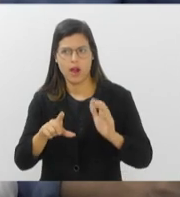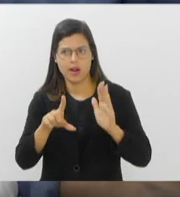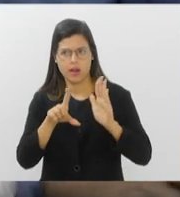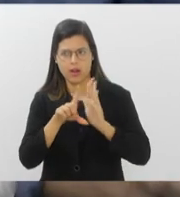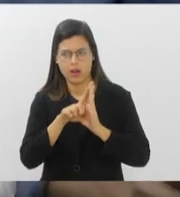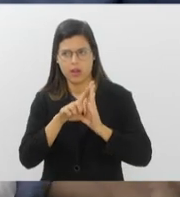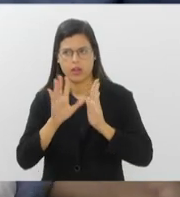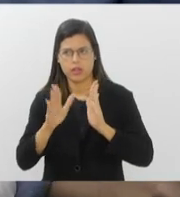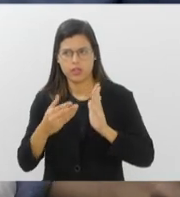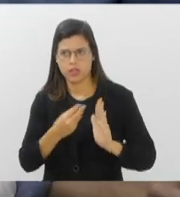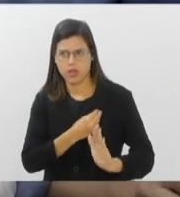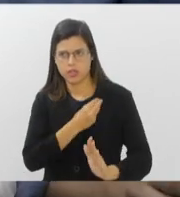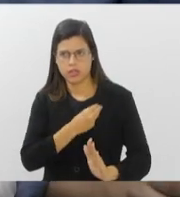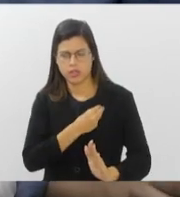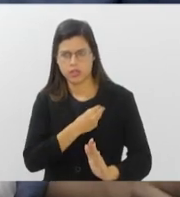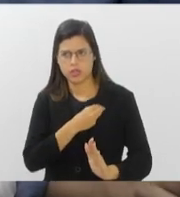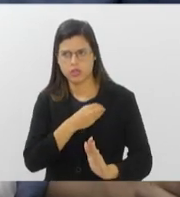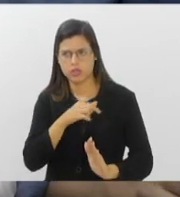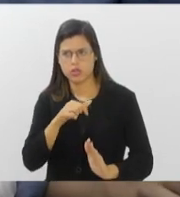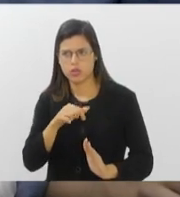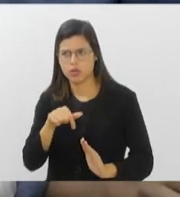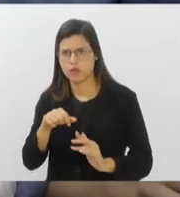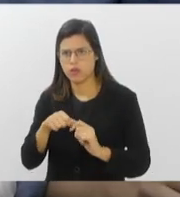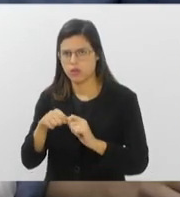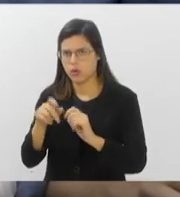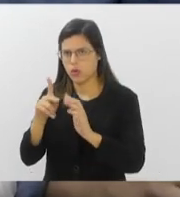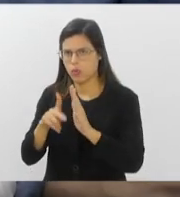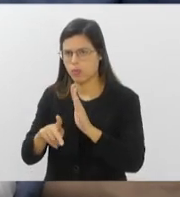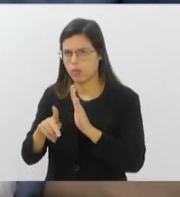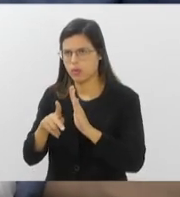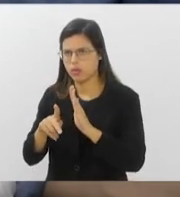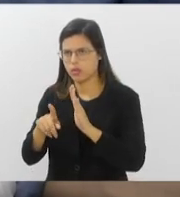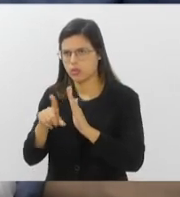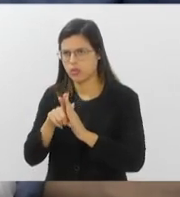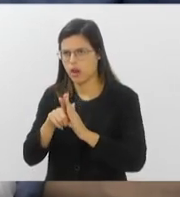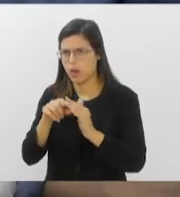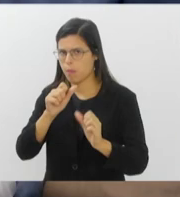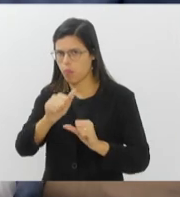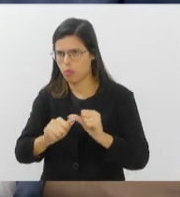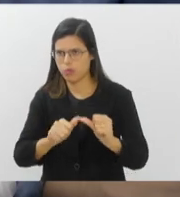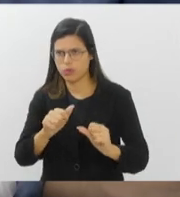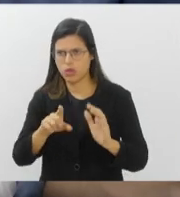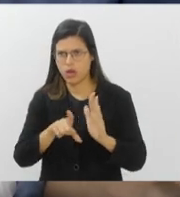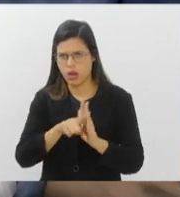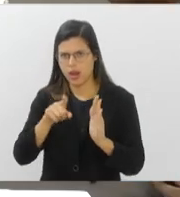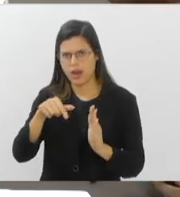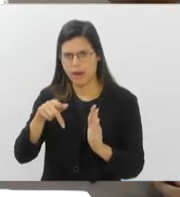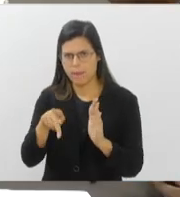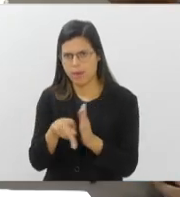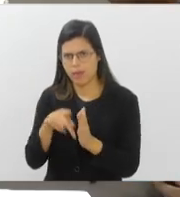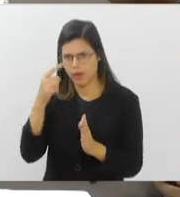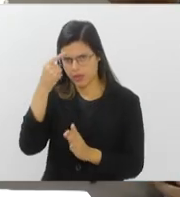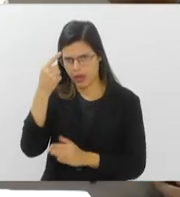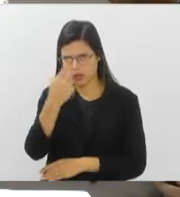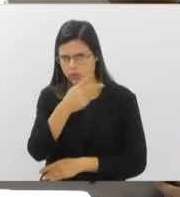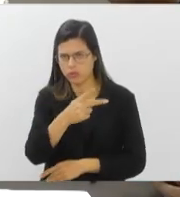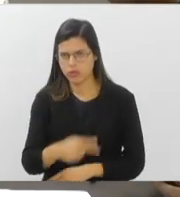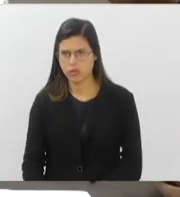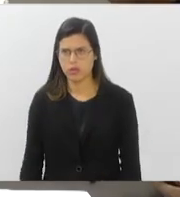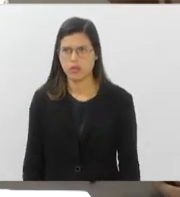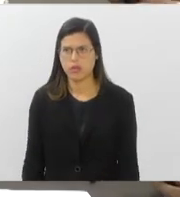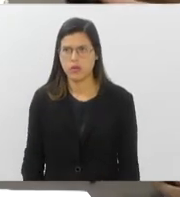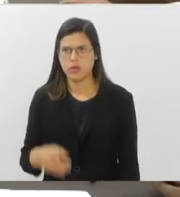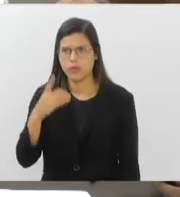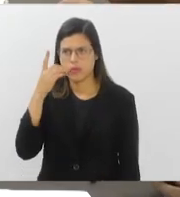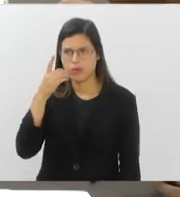existe? Fazer com que o projeto altere a lei? É essa a ideia ou não? Deputado Fred, posso